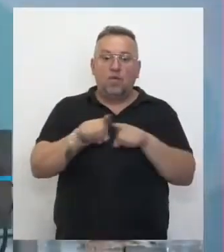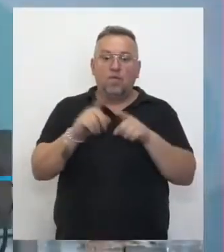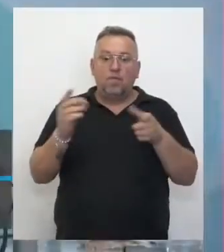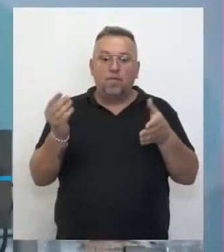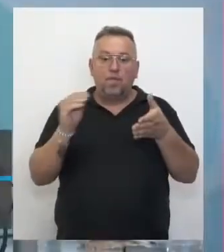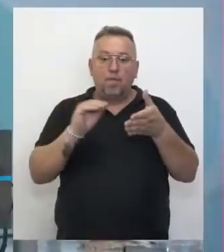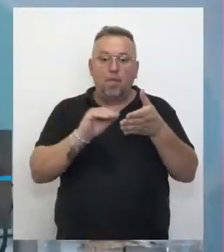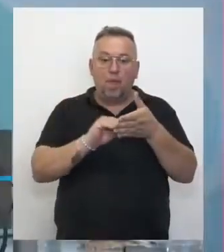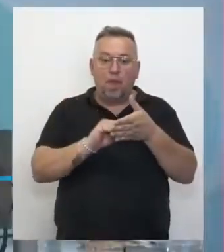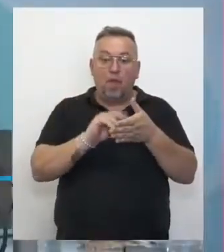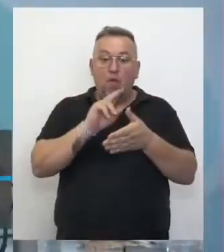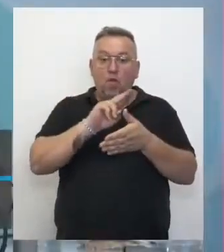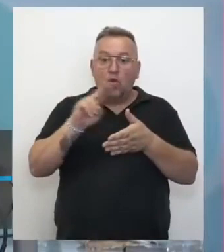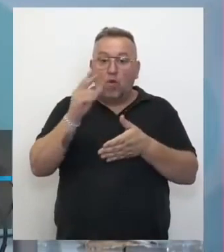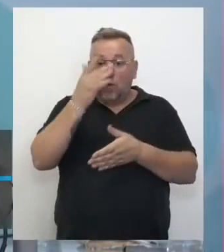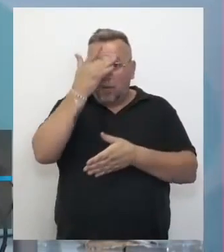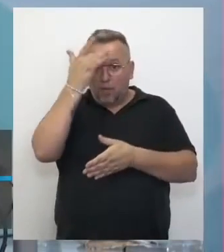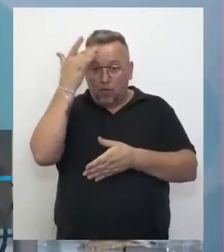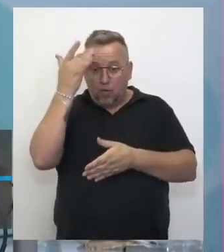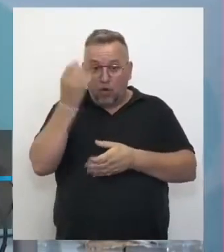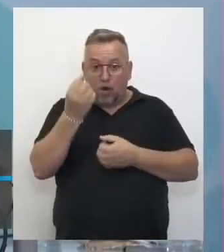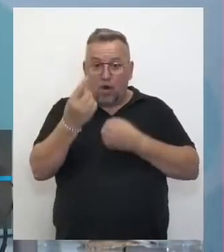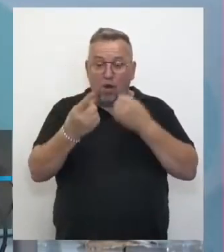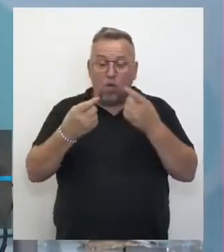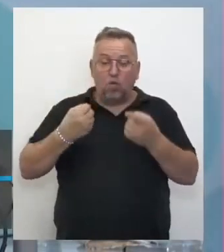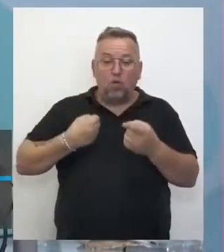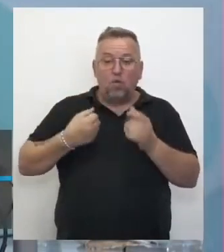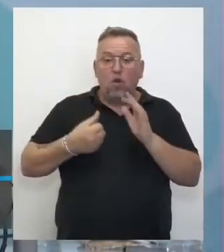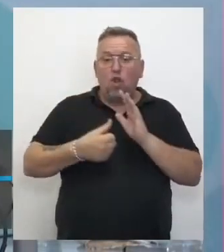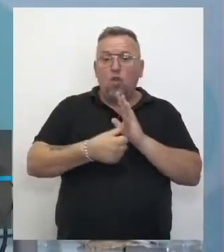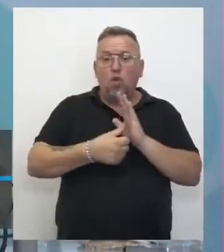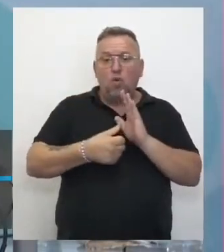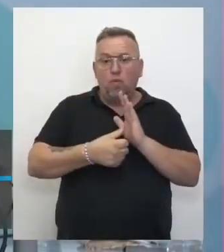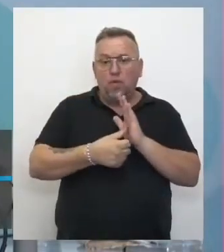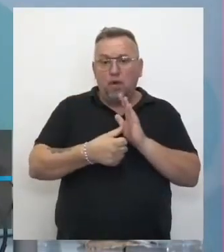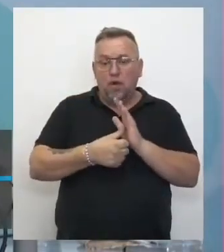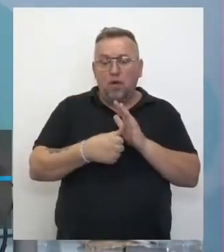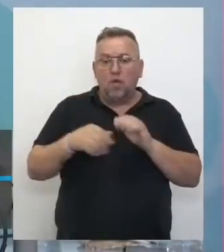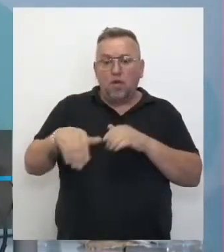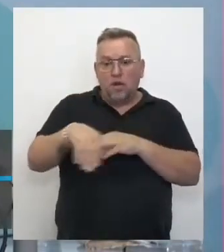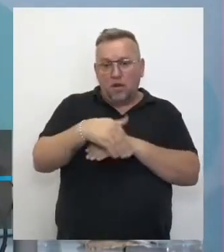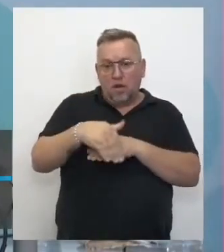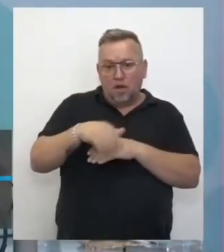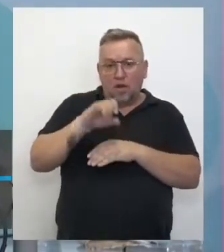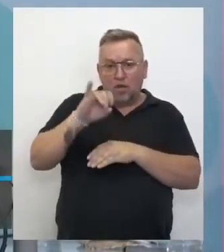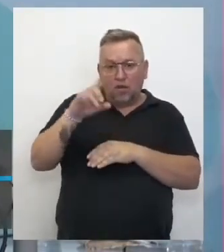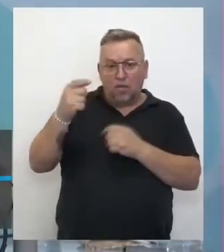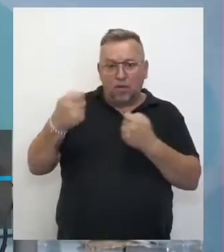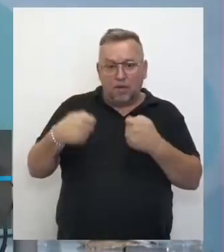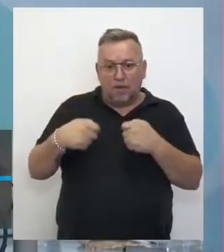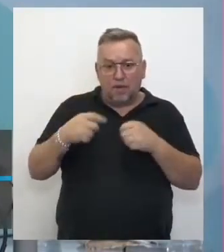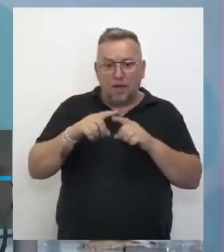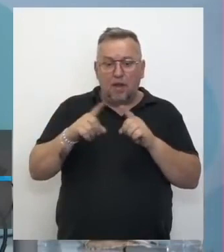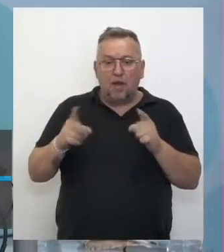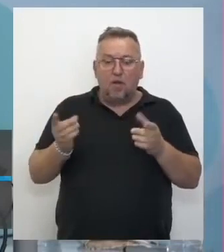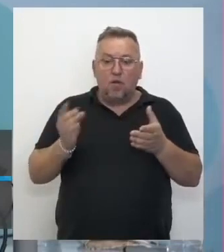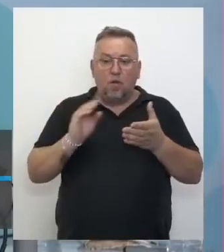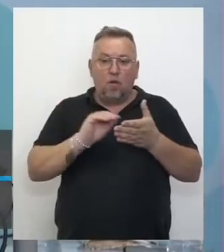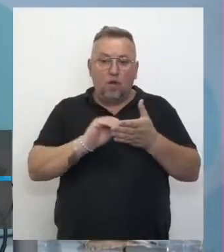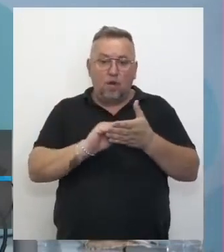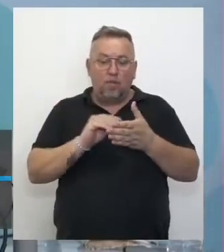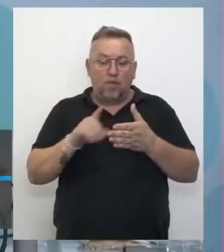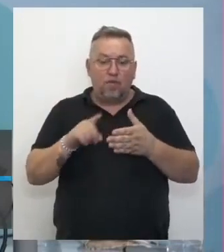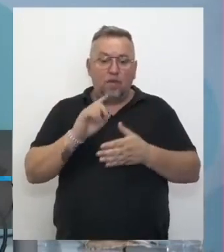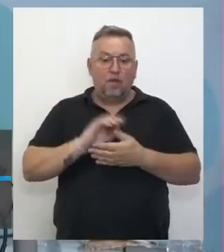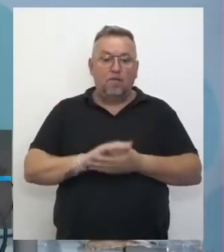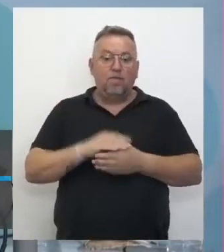acrescentar, além do nome da pessoa, algum número de documentos e até o endereço, se for o caso, tá? Aí eu coloquei na sequência aí para